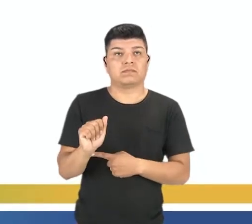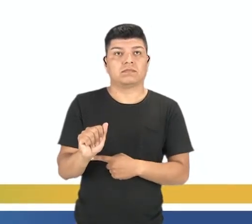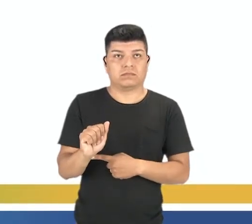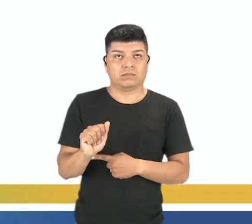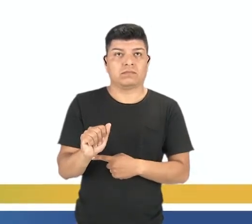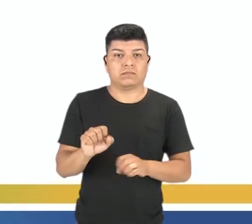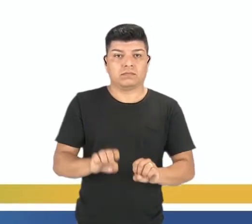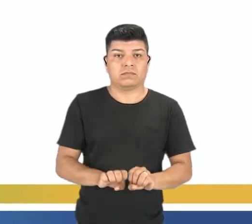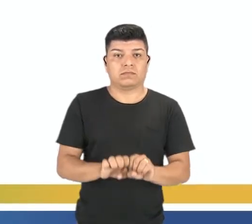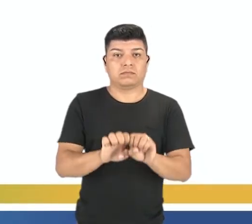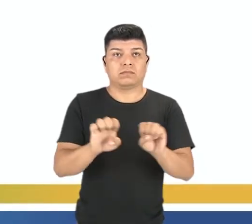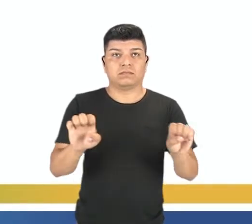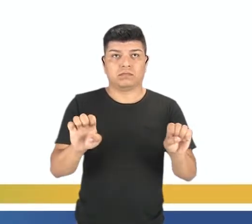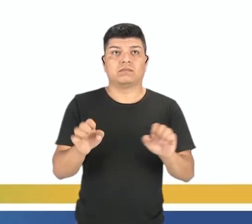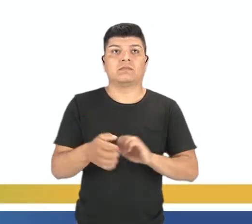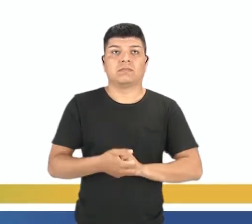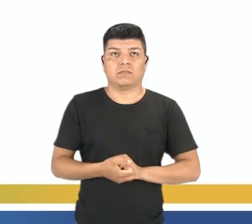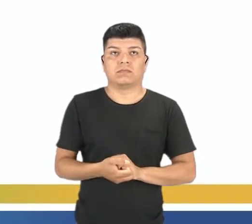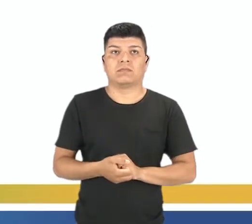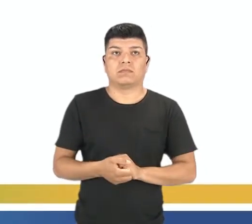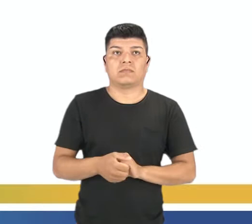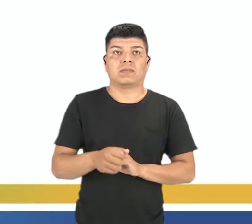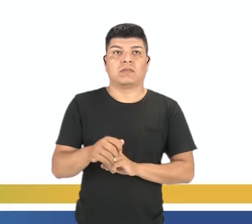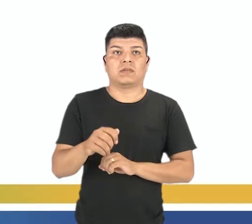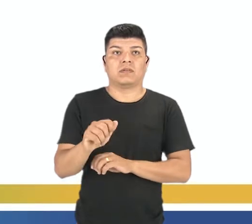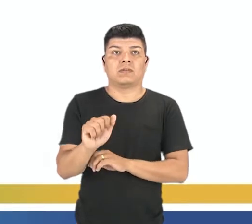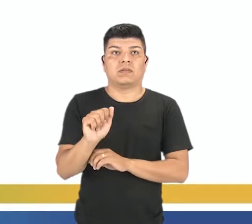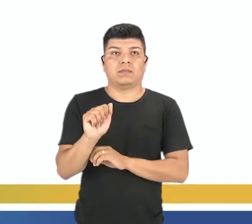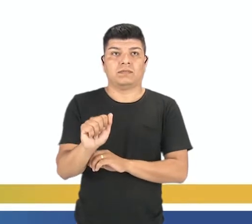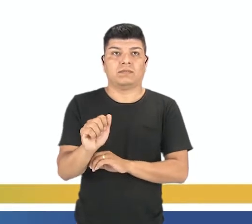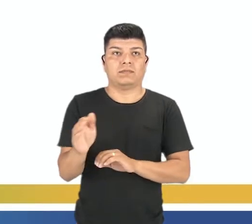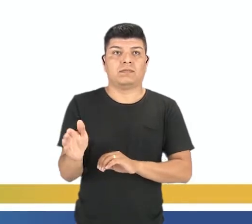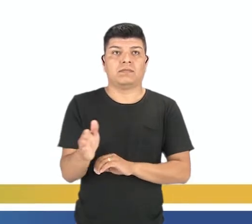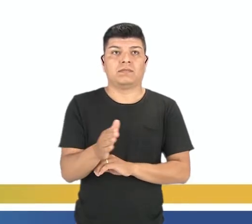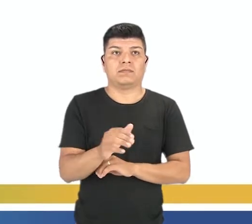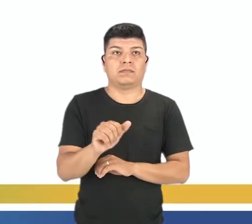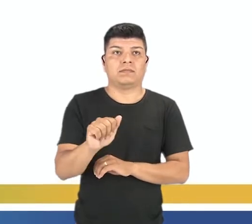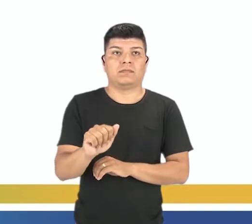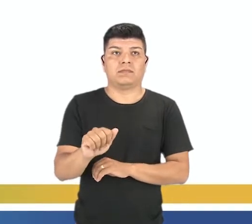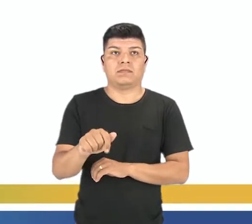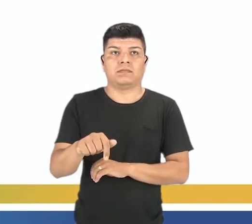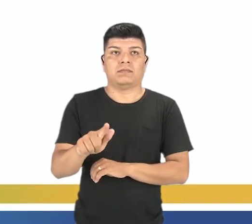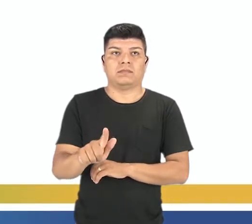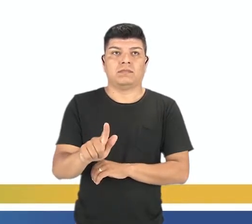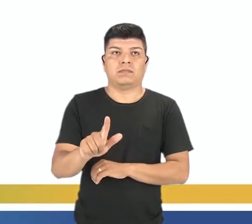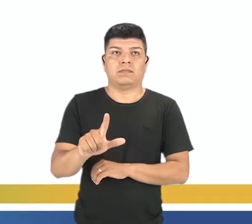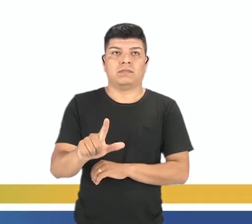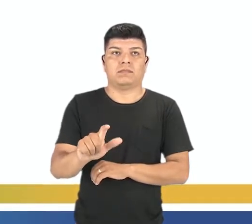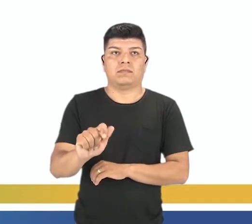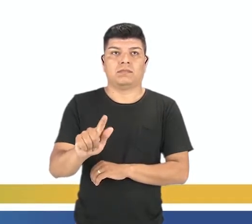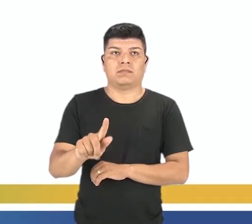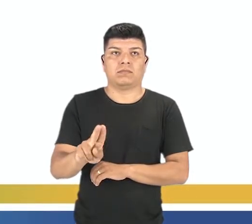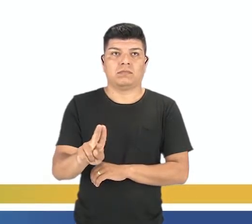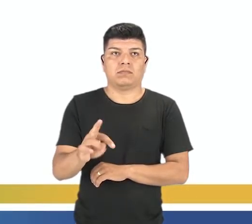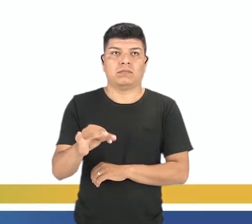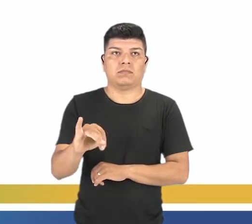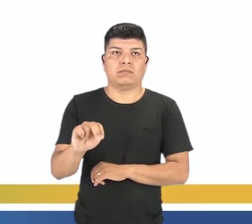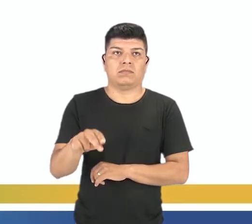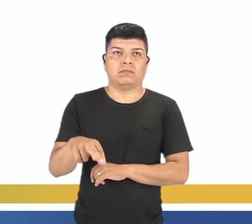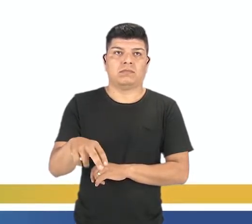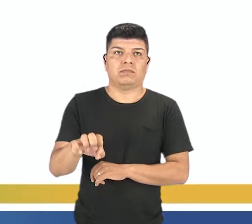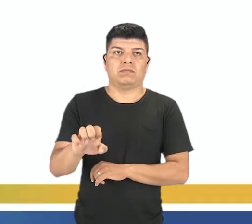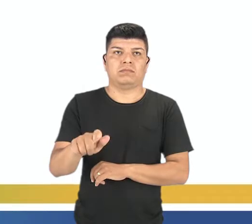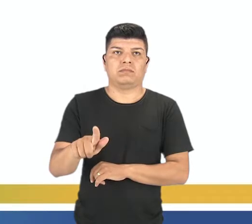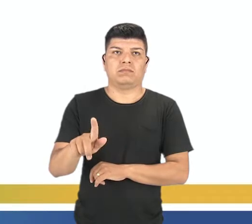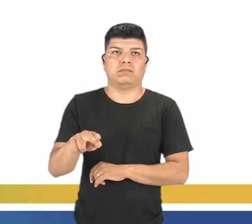estrutura chamada aglutinogênio. São as proteínas que ficam ao redor da hemácia, Então ela tem uma